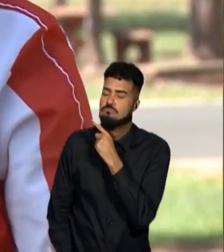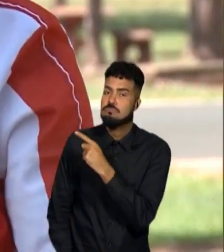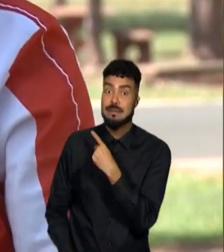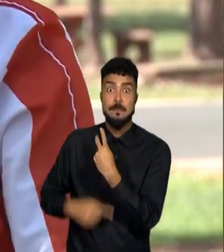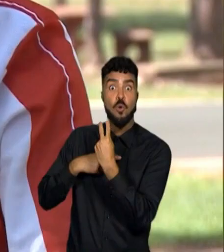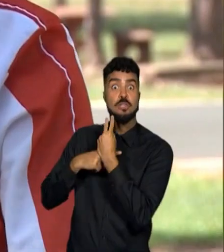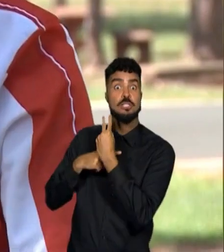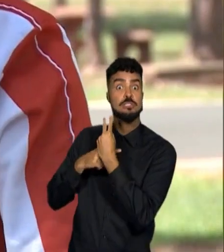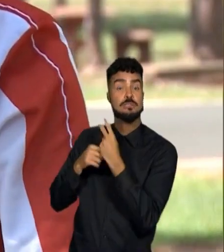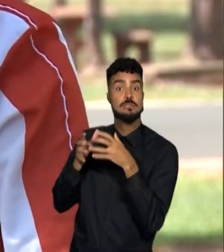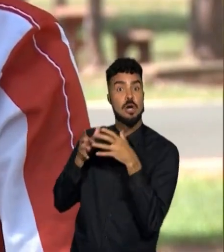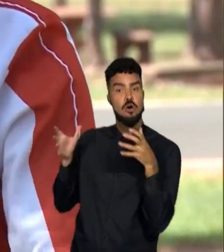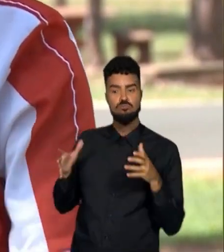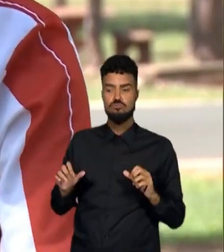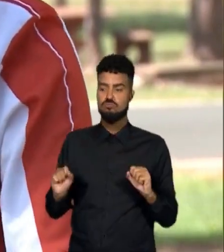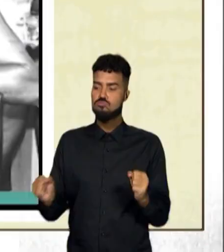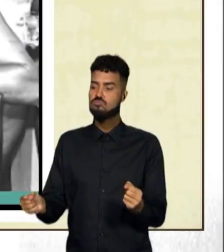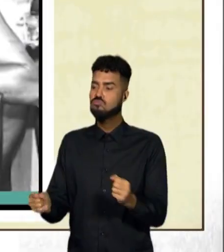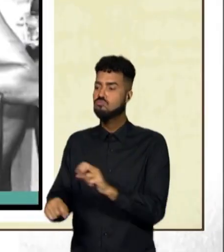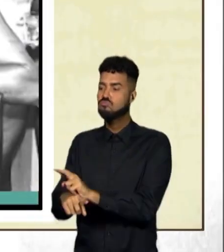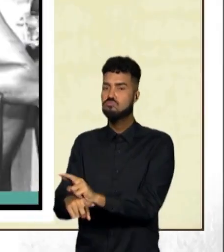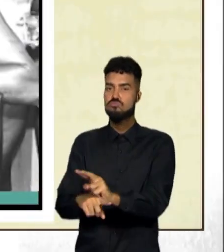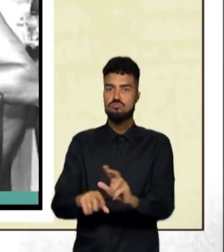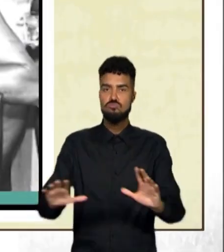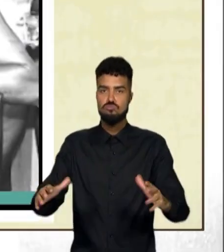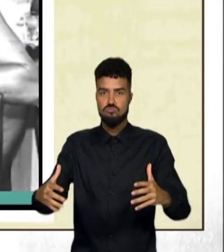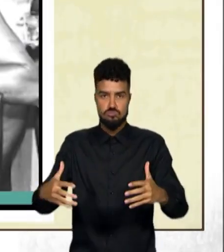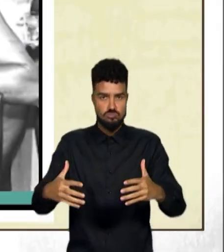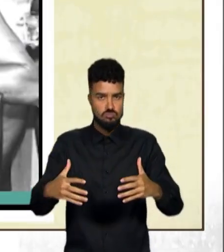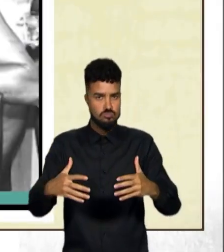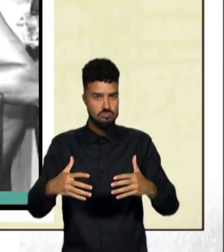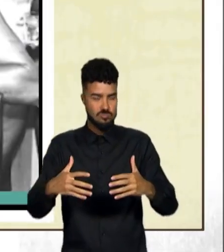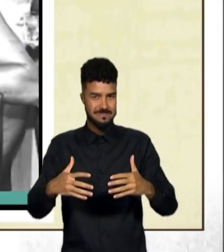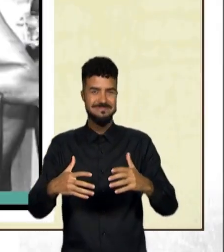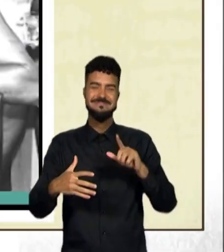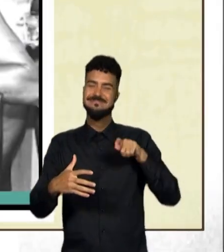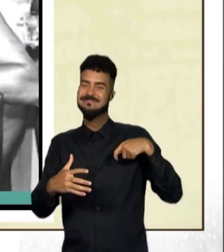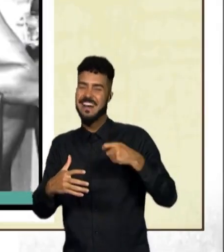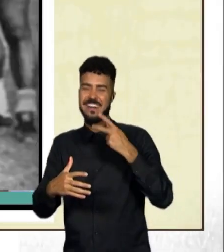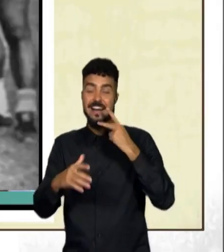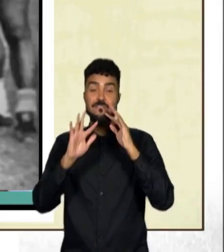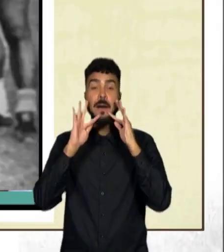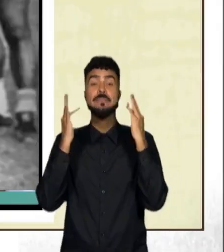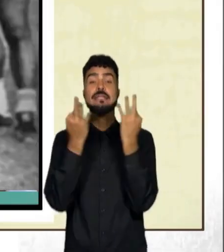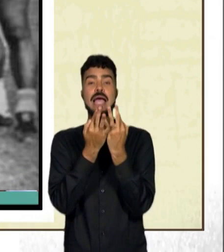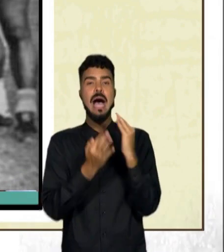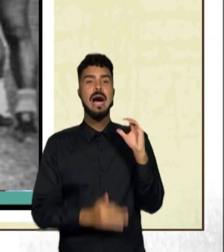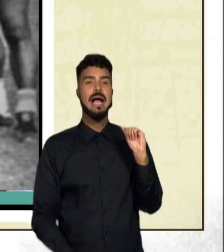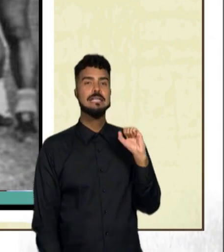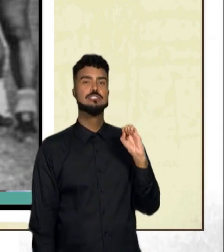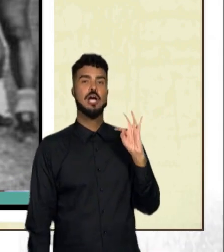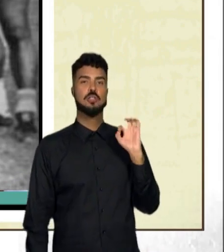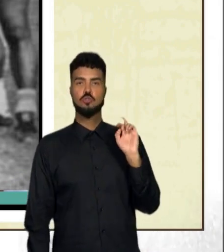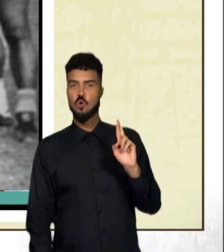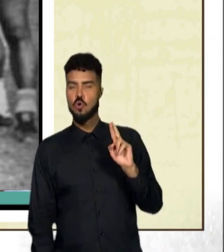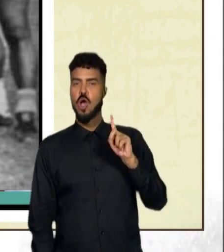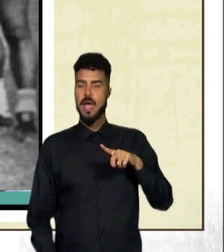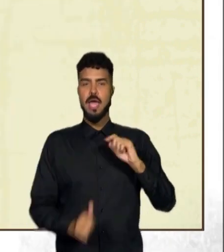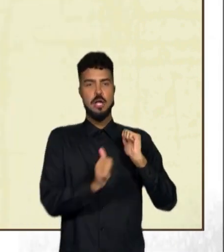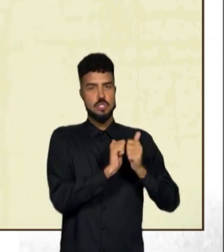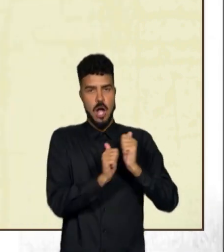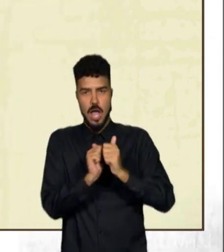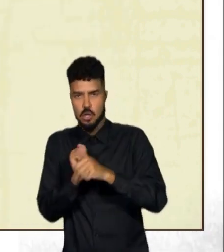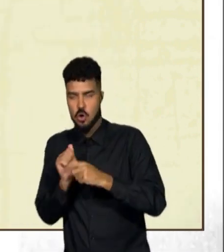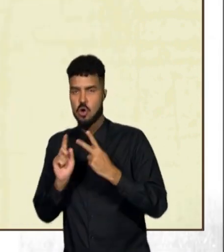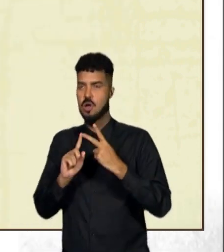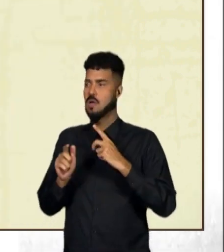Castor para o jogador do Bangu. A família Castor, que o Castor fez, a sua família de jogadores, sua